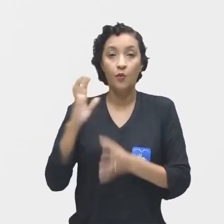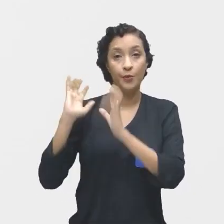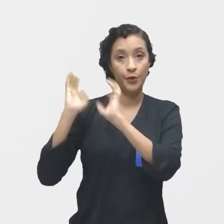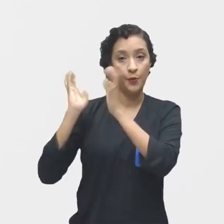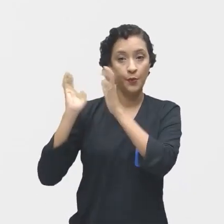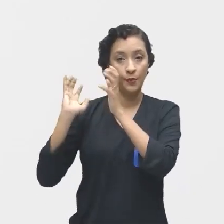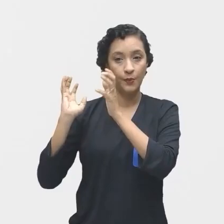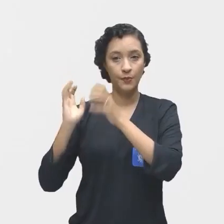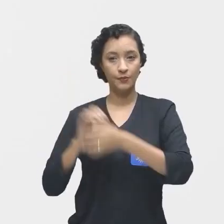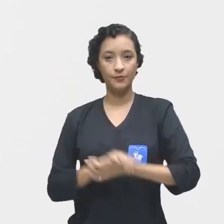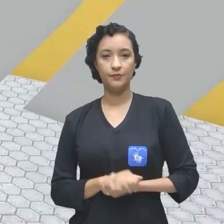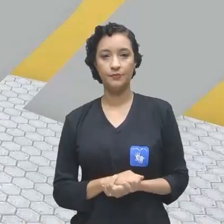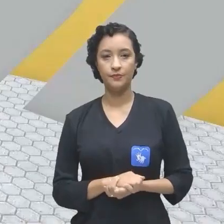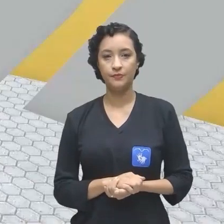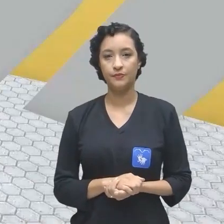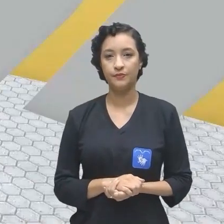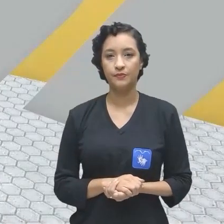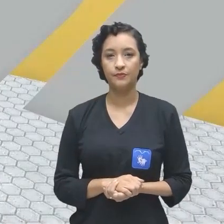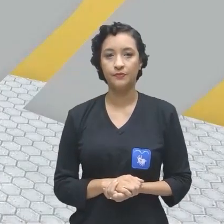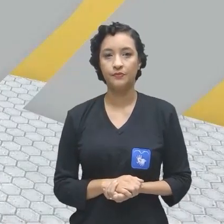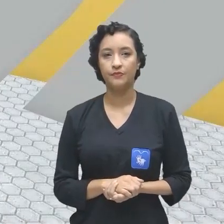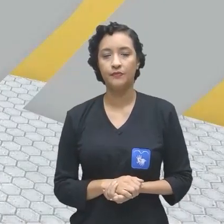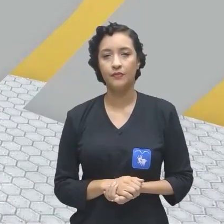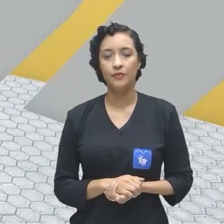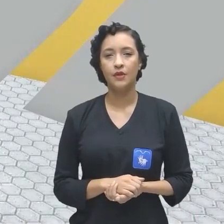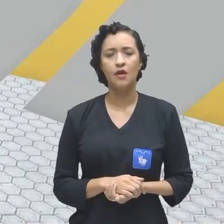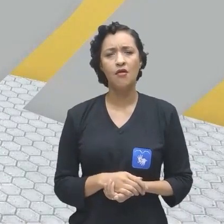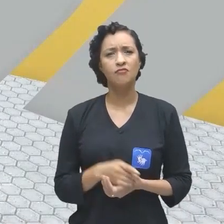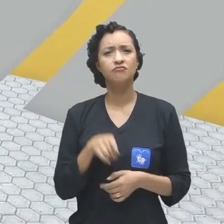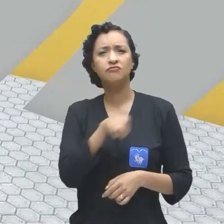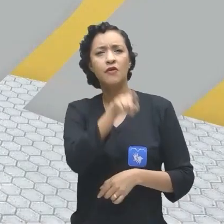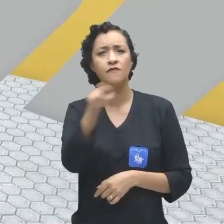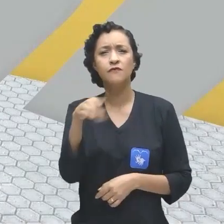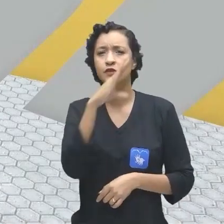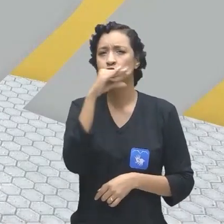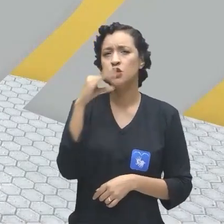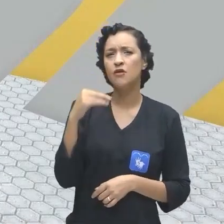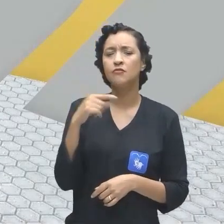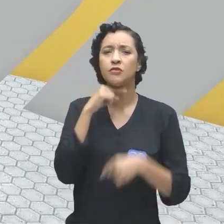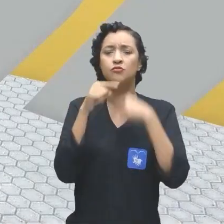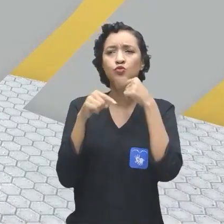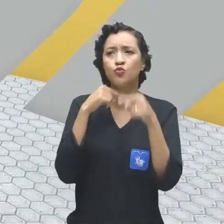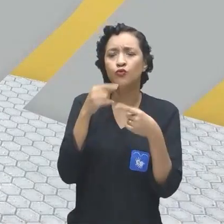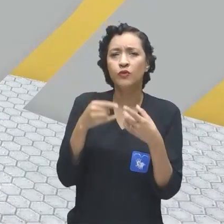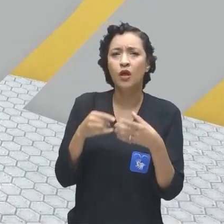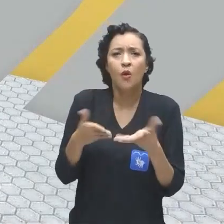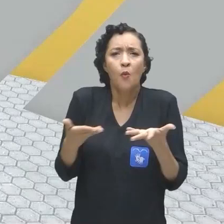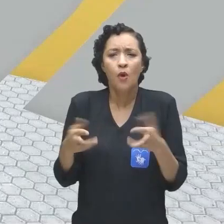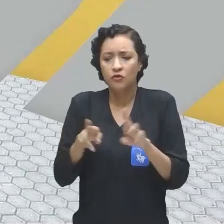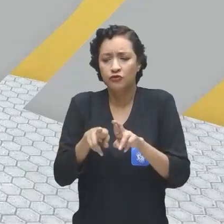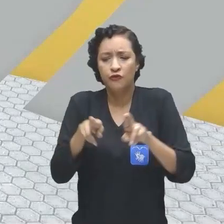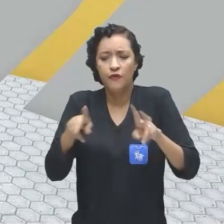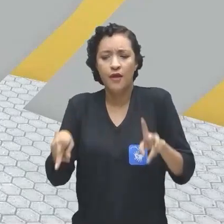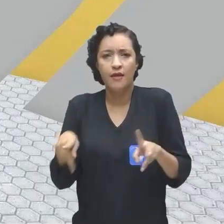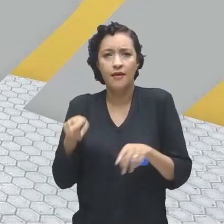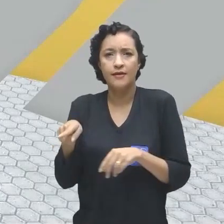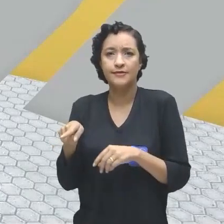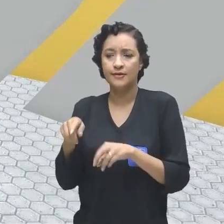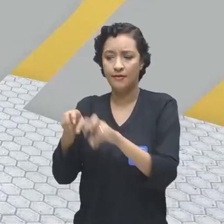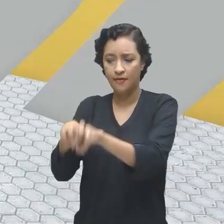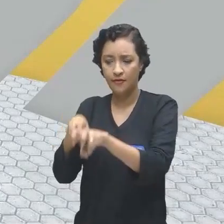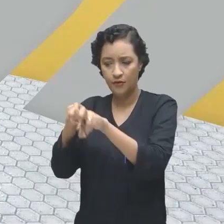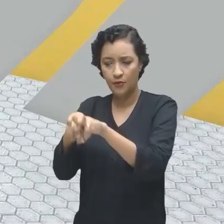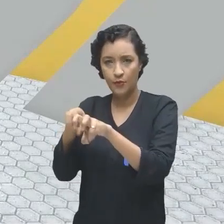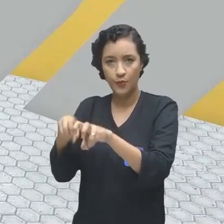presta atenção aqui para mim, crianças. Aí você me diz assim, você pergunta, professora, mas qual é a diferença da agricultura temporária para